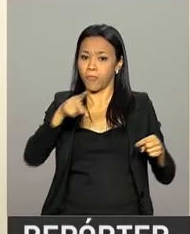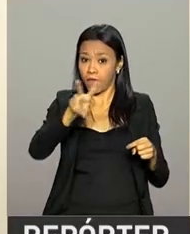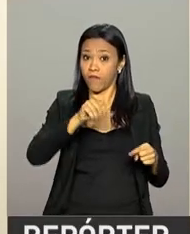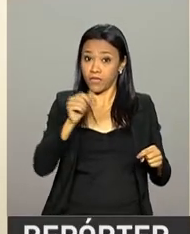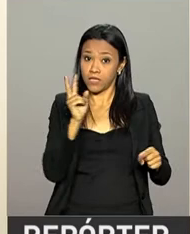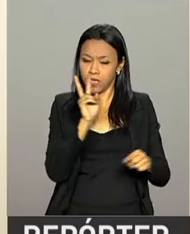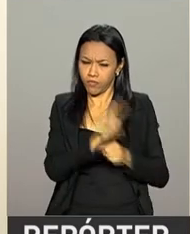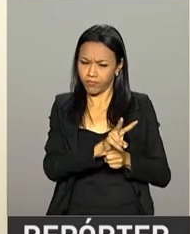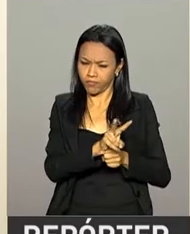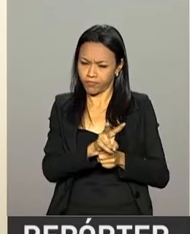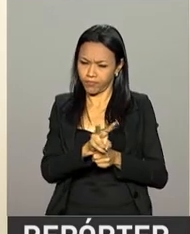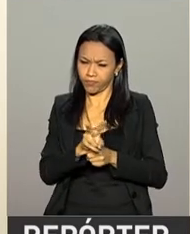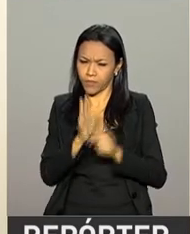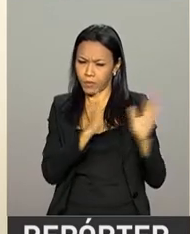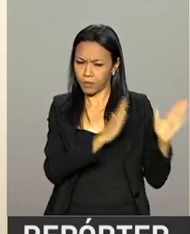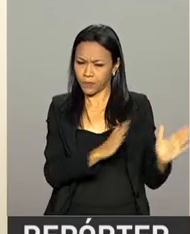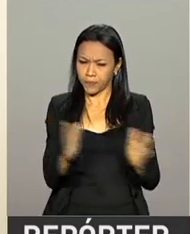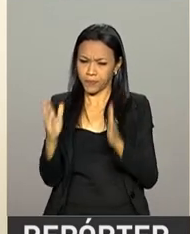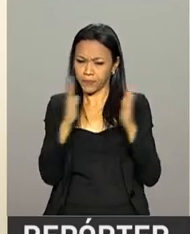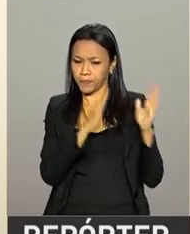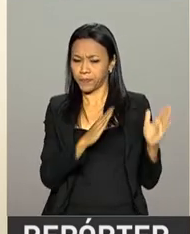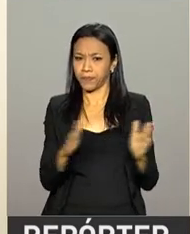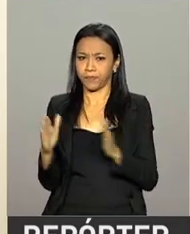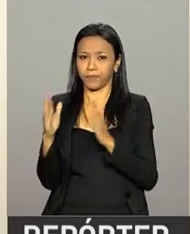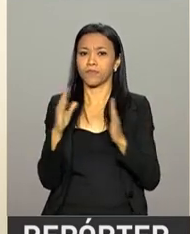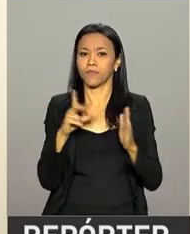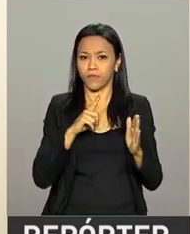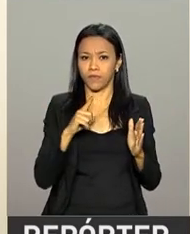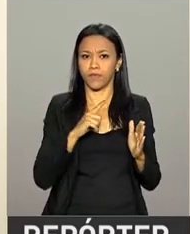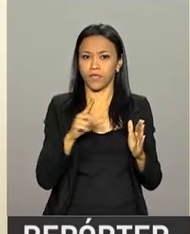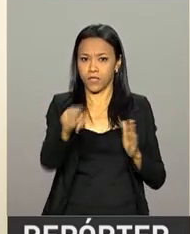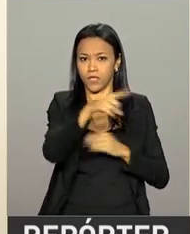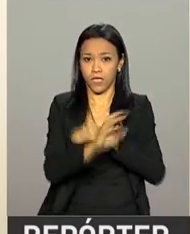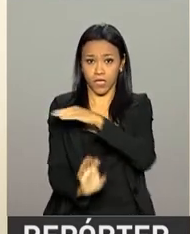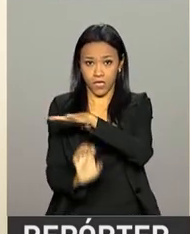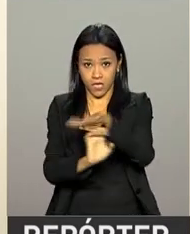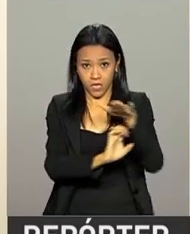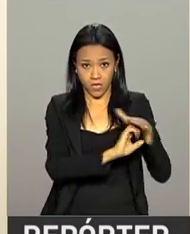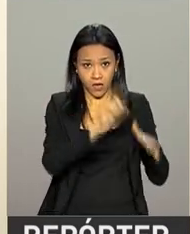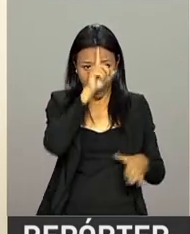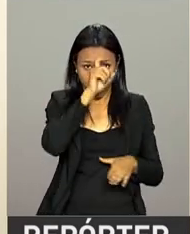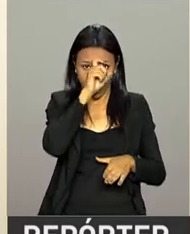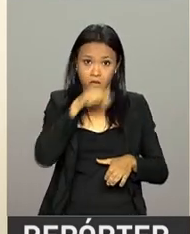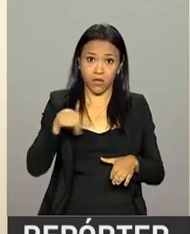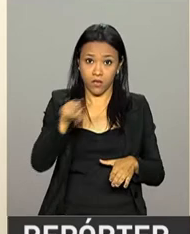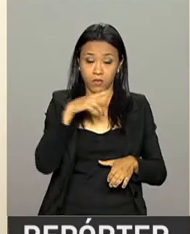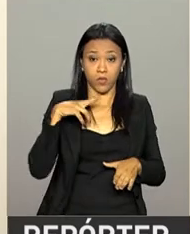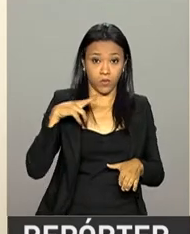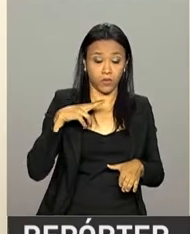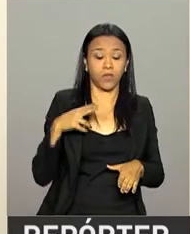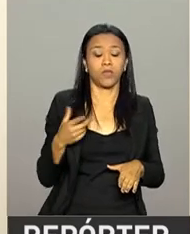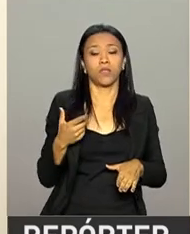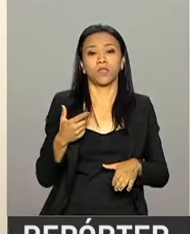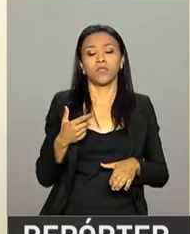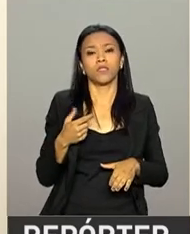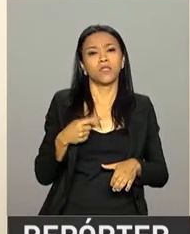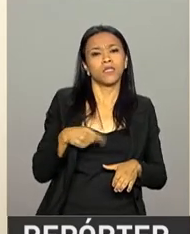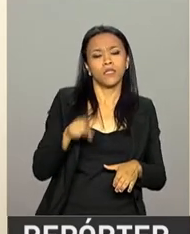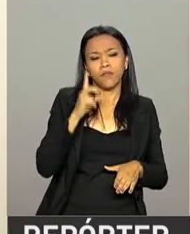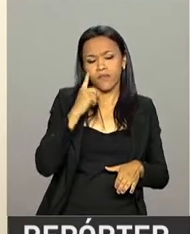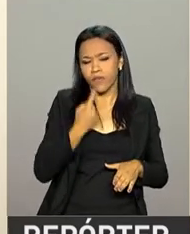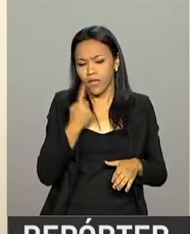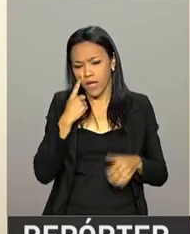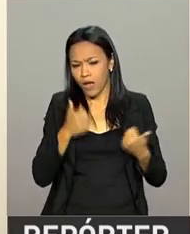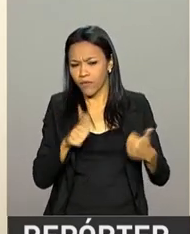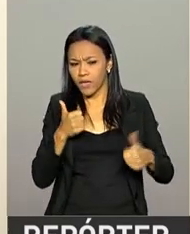gente chama de ciclo de acompanhamento, né? E durante esse ciclo vão ser